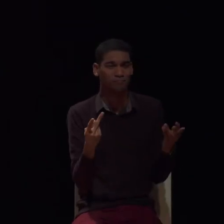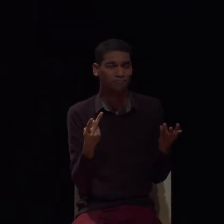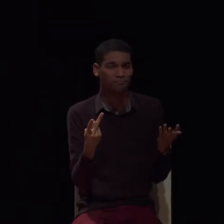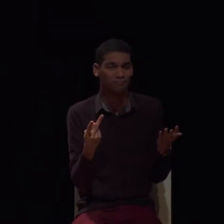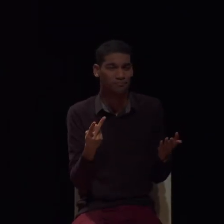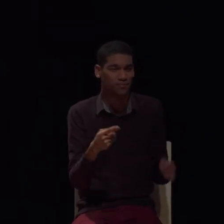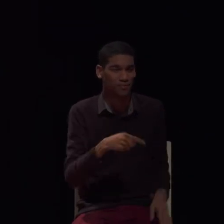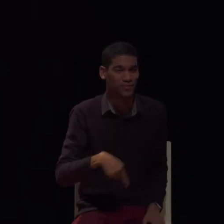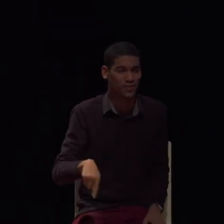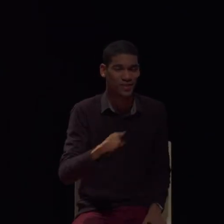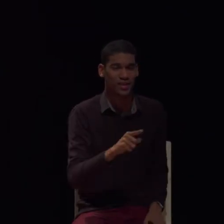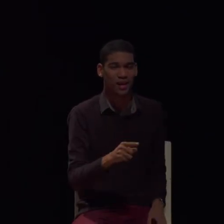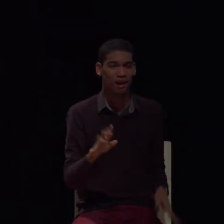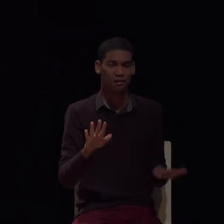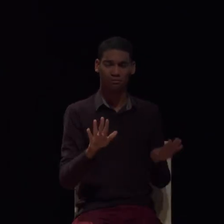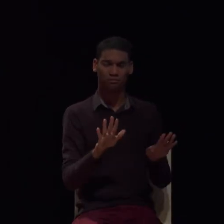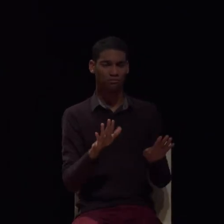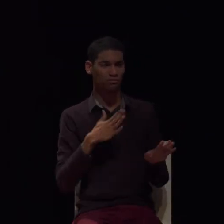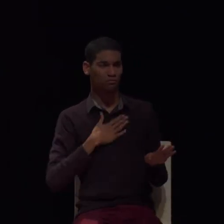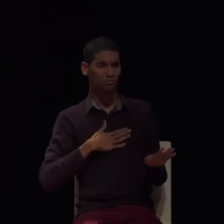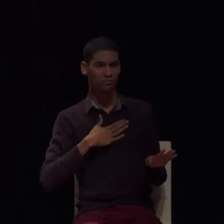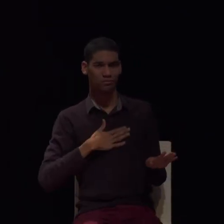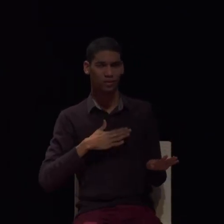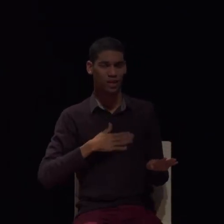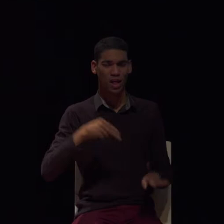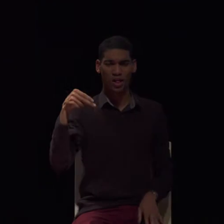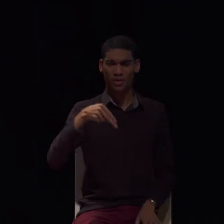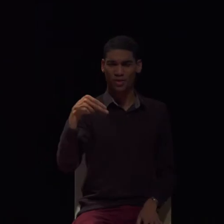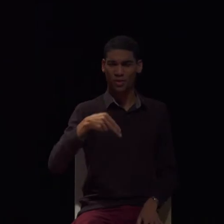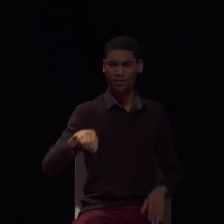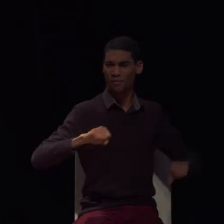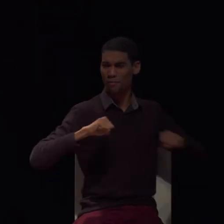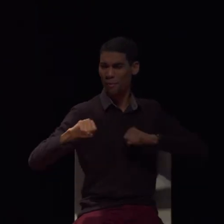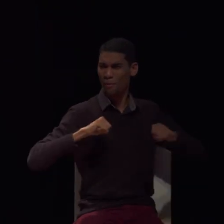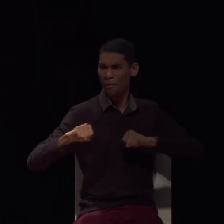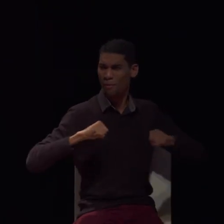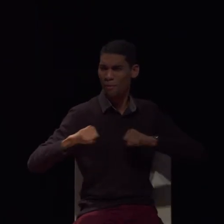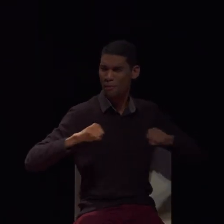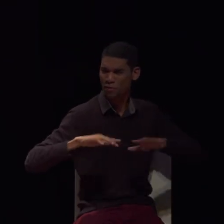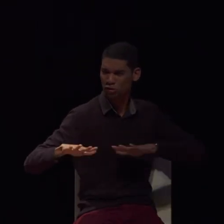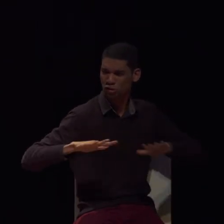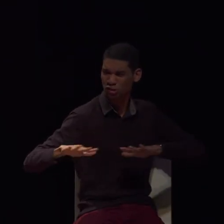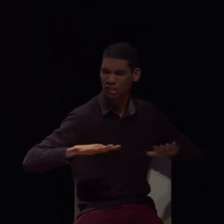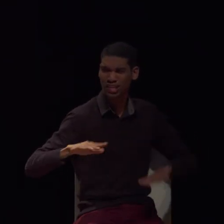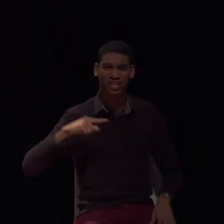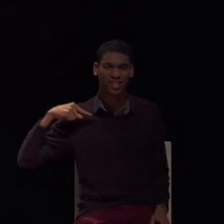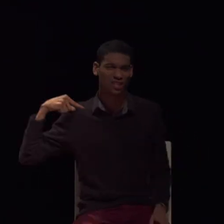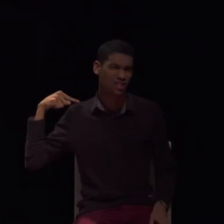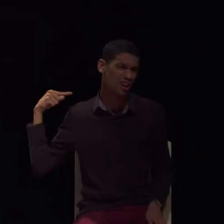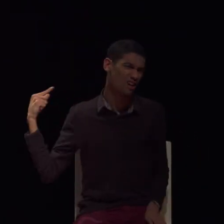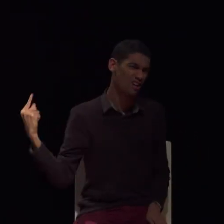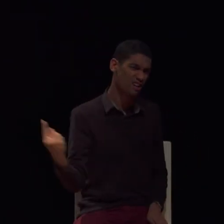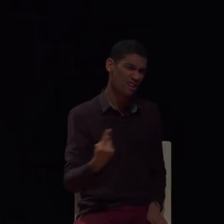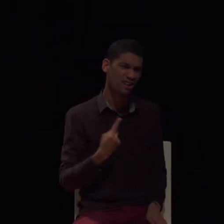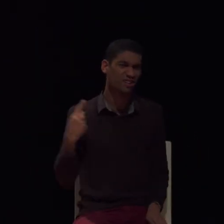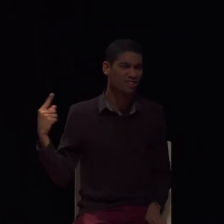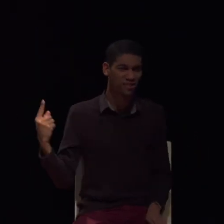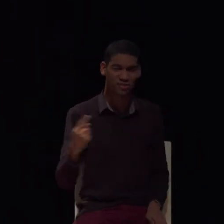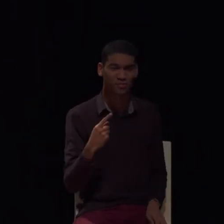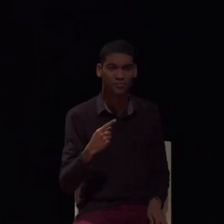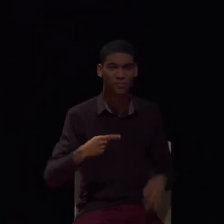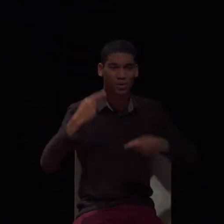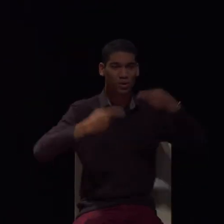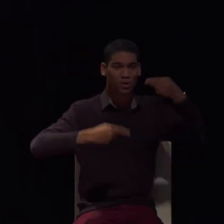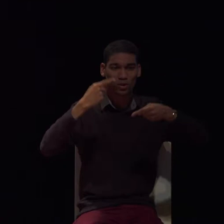normalmente fala numa tenha semana né agora novembro vai bombar tudo né todo mundo que não discutiu